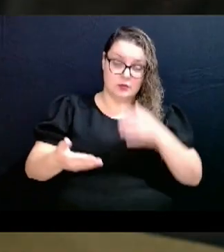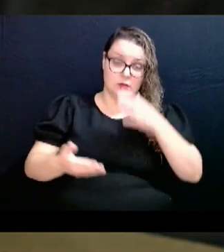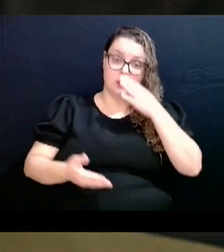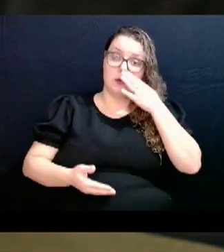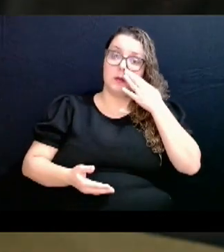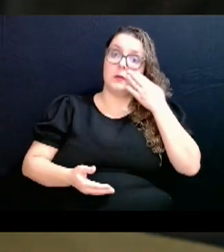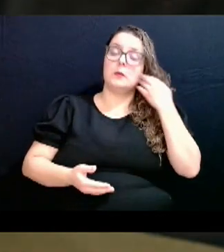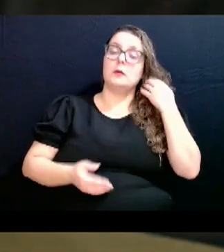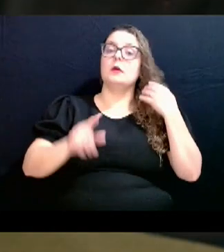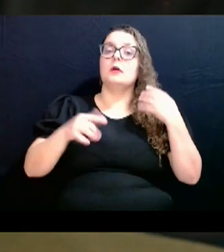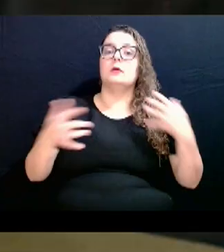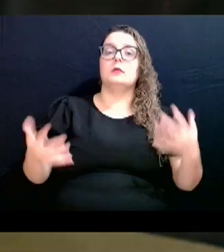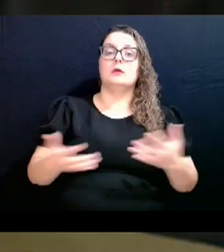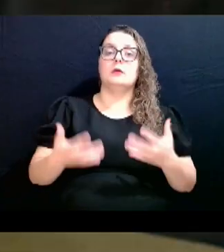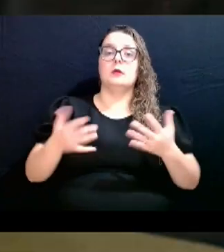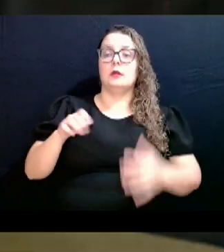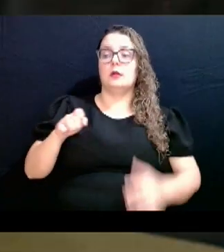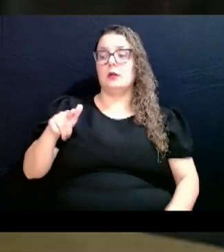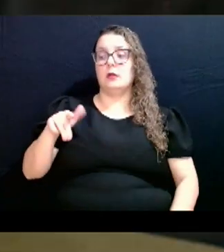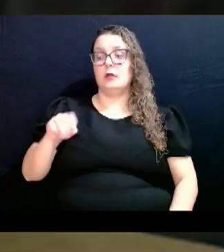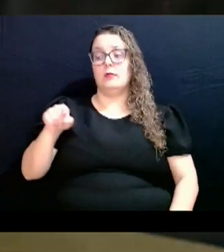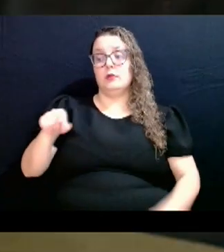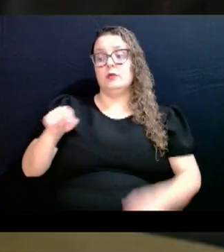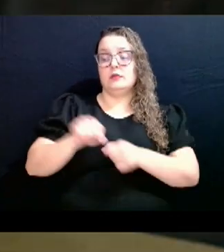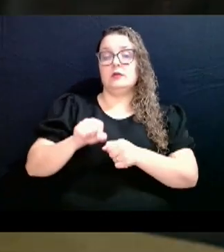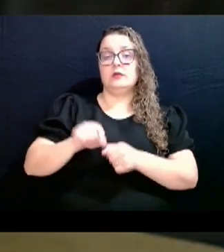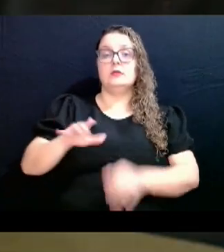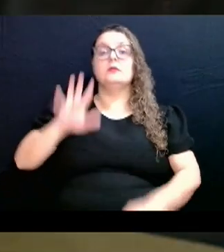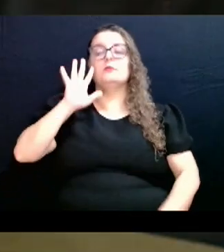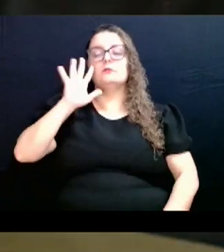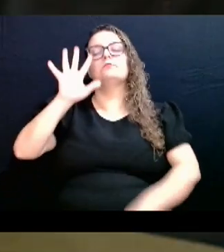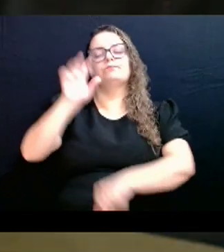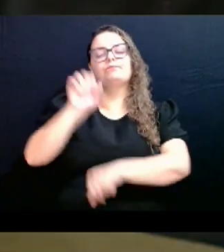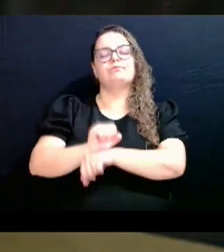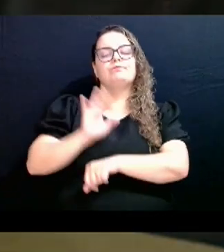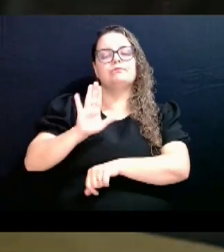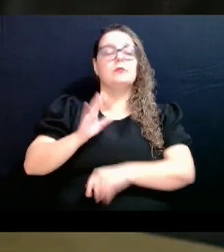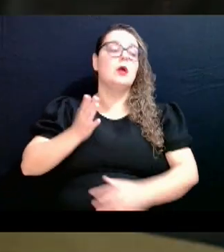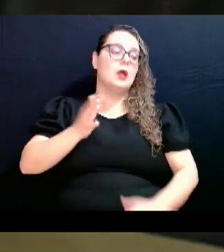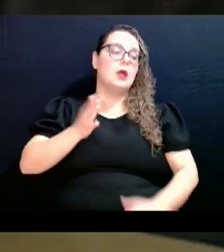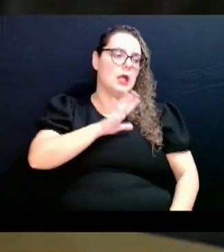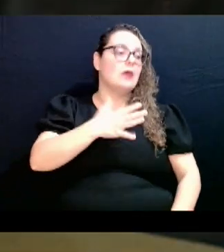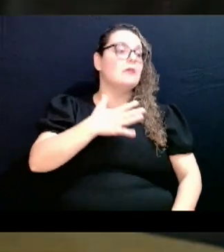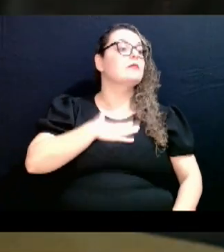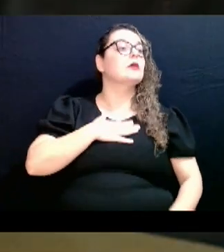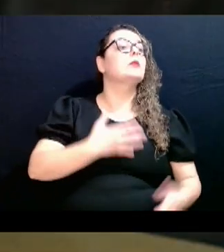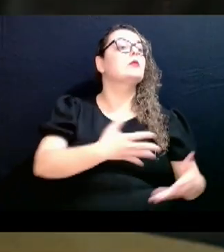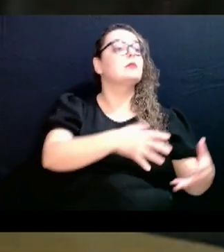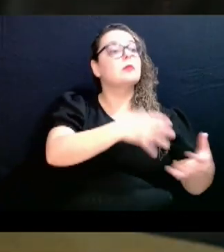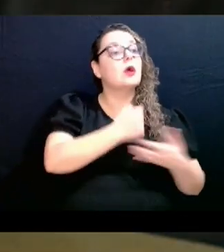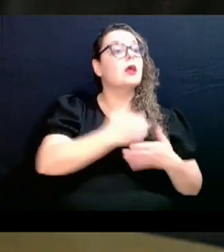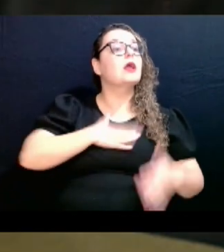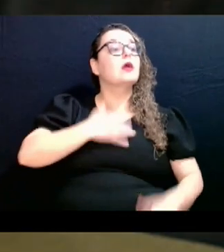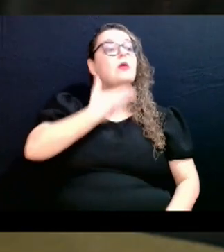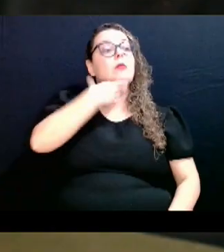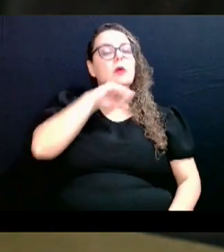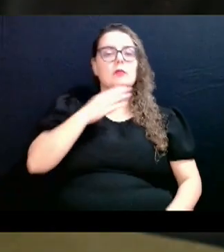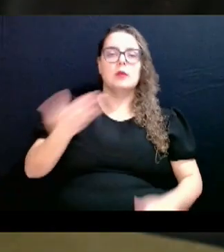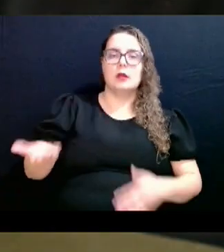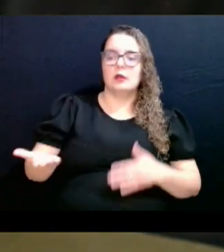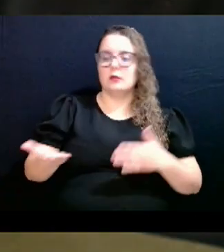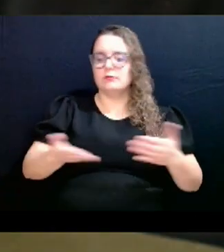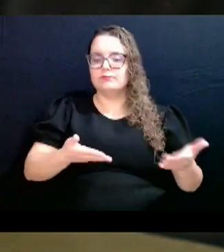de egos, né? Ah, porque você fez isso, então você vai ver, né? Ah, não, então vai ficar comigo. E a criança fica lá, ó, joga para lá, joga para cá, e